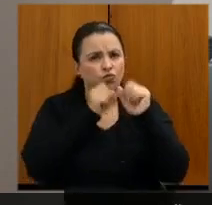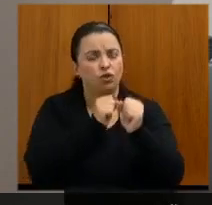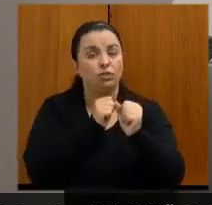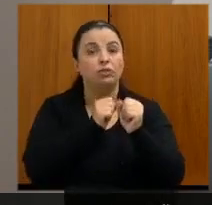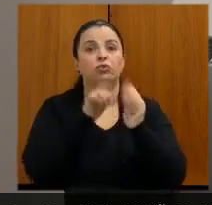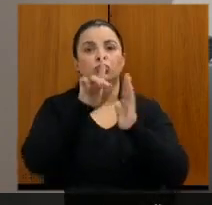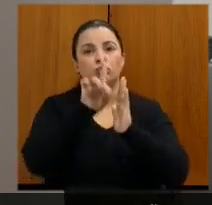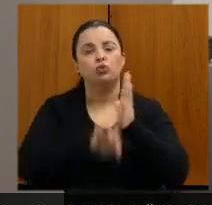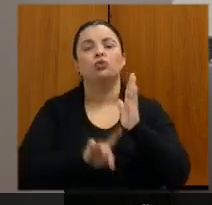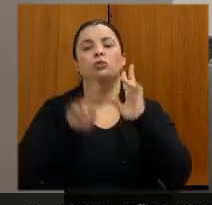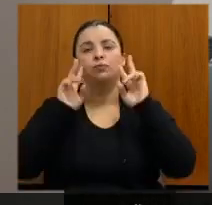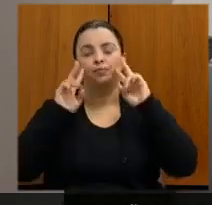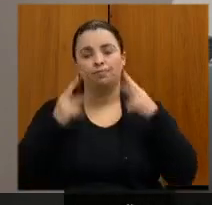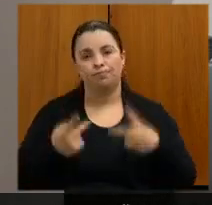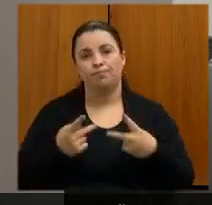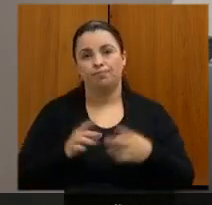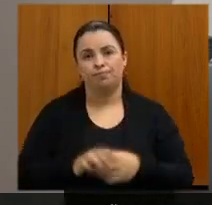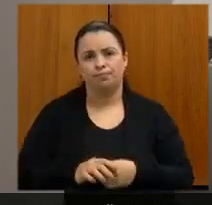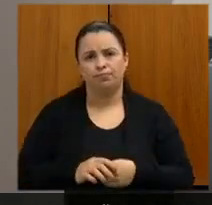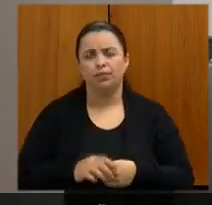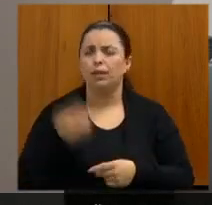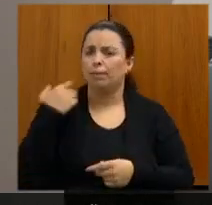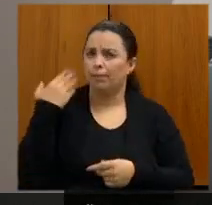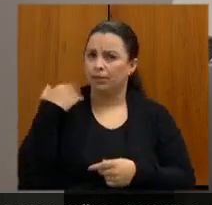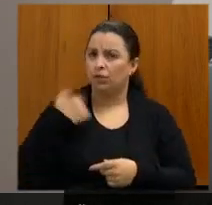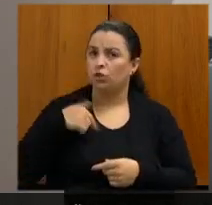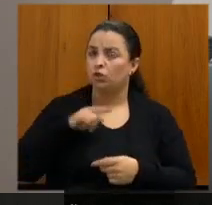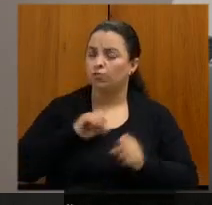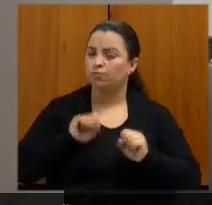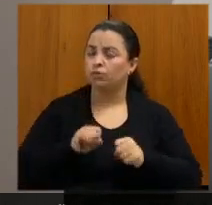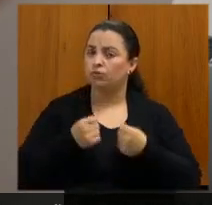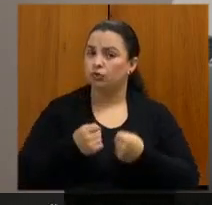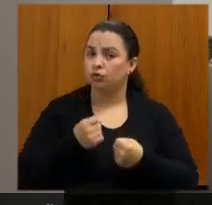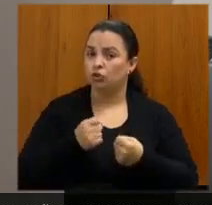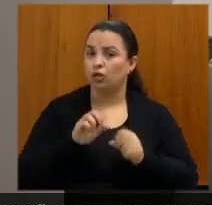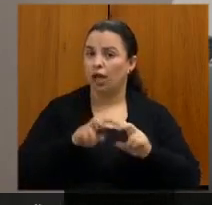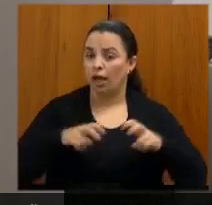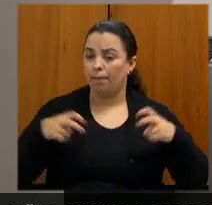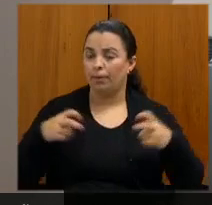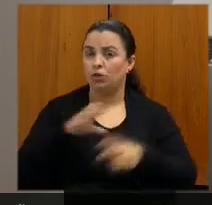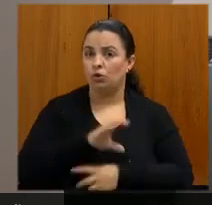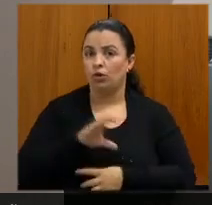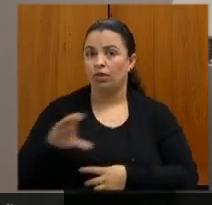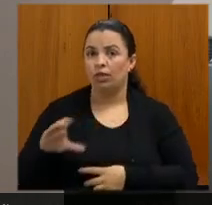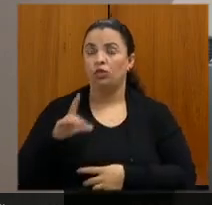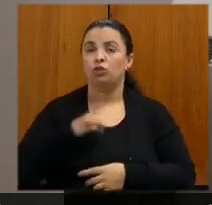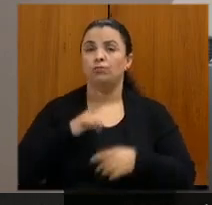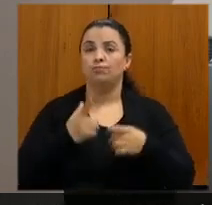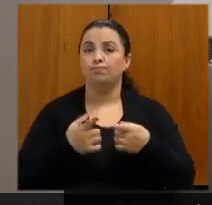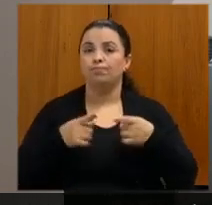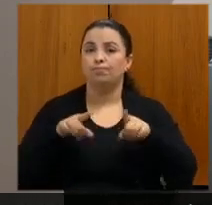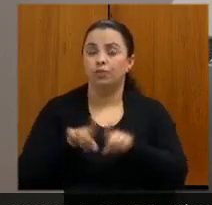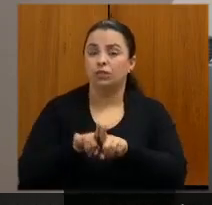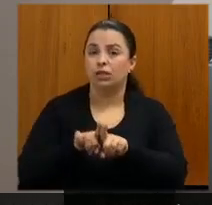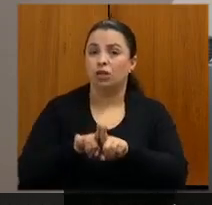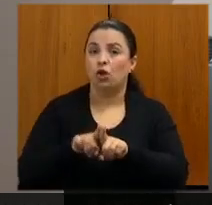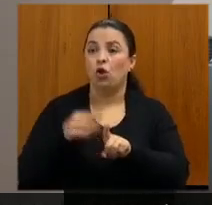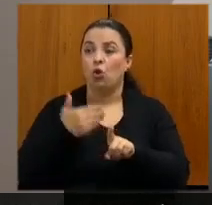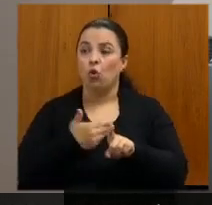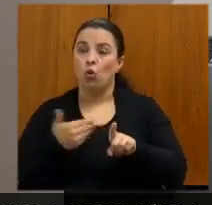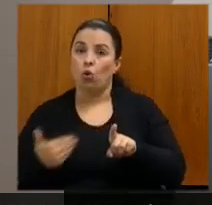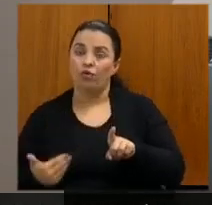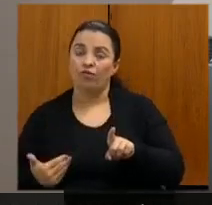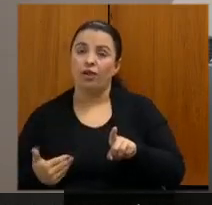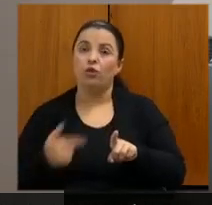à época nós defendemos que a coordenação da mesa ela fosse conjunta Governo do Estado